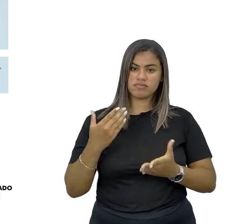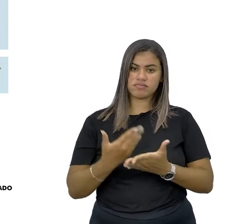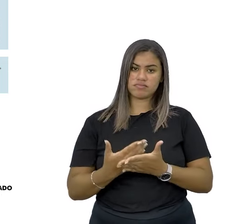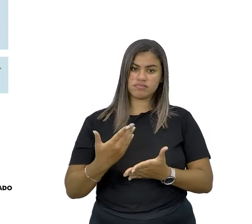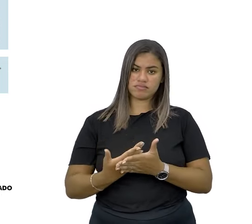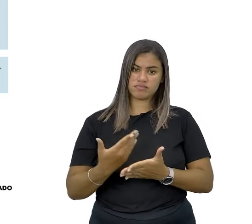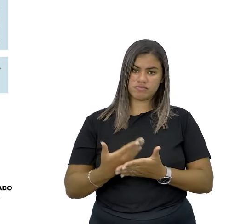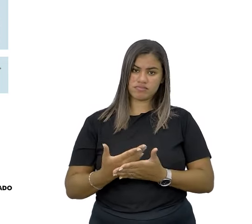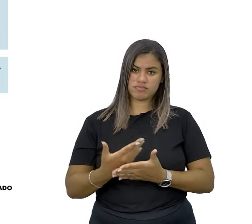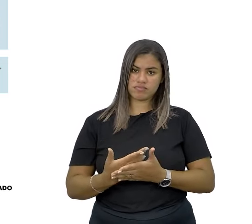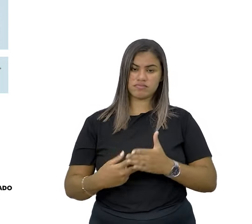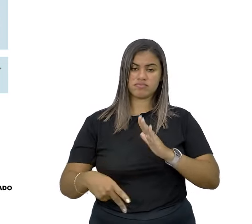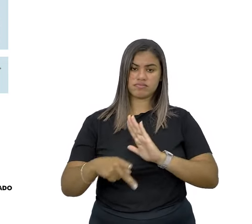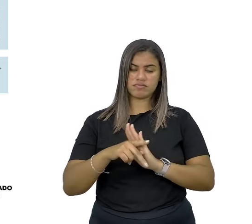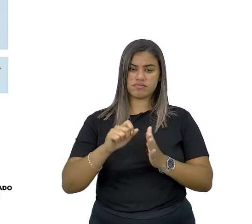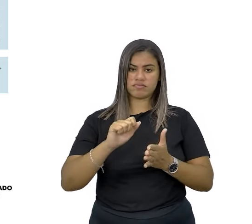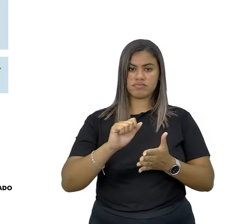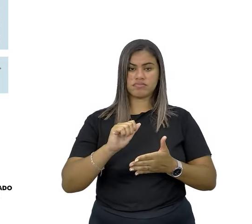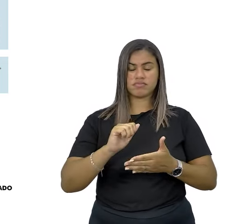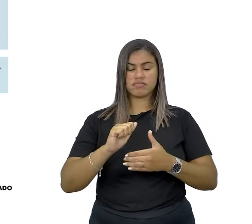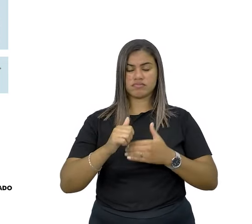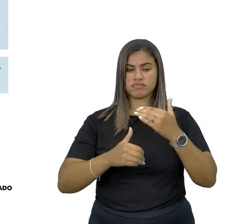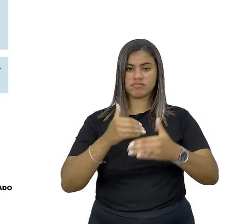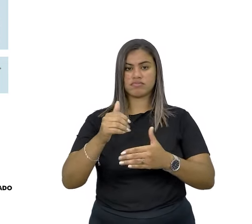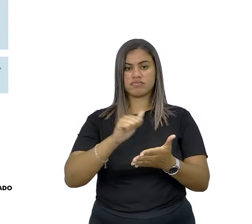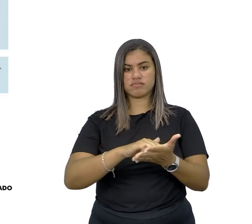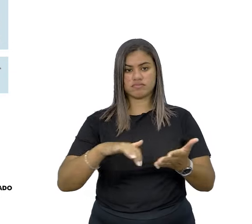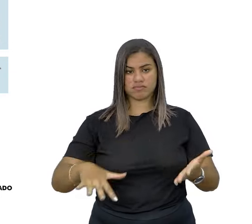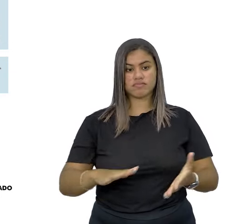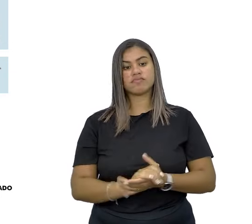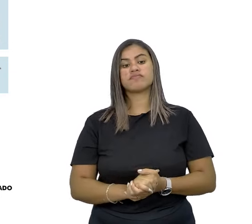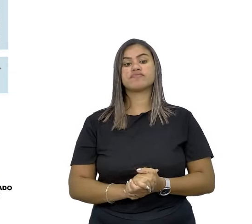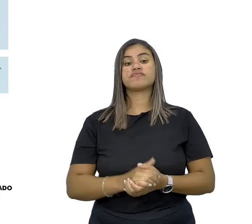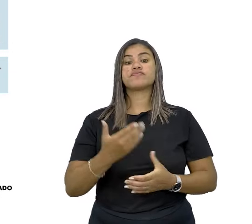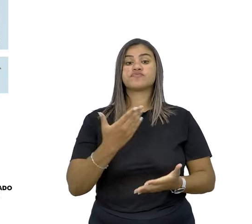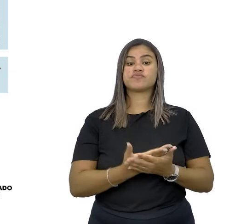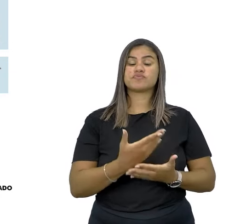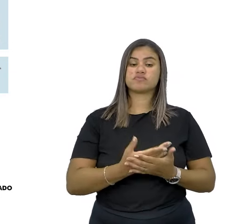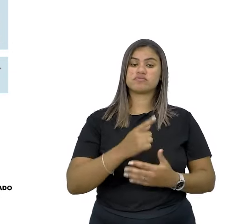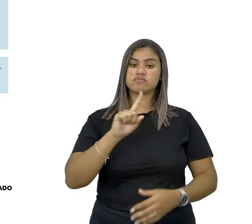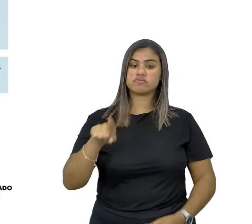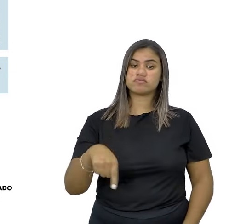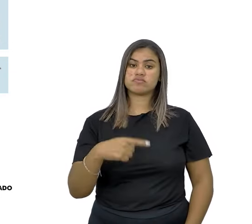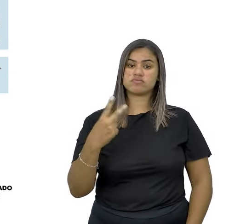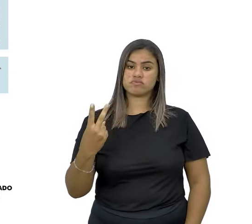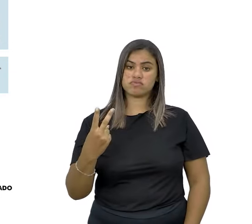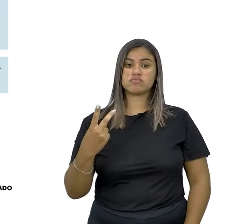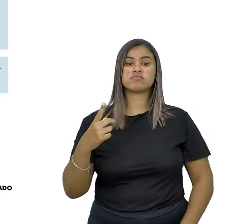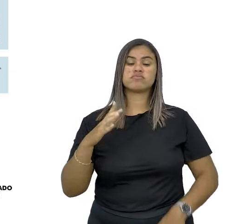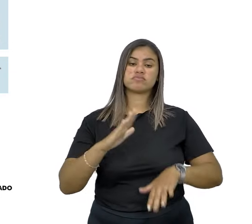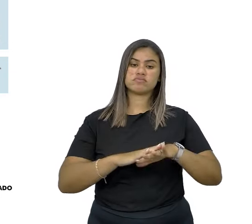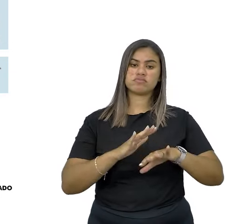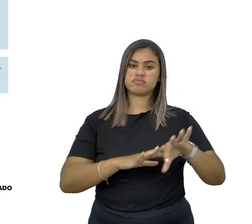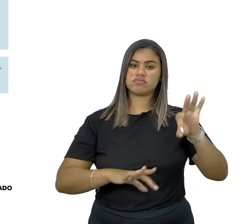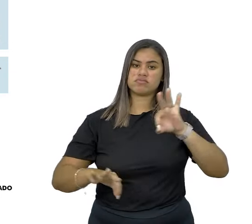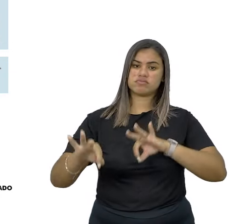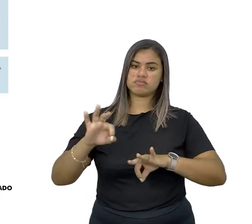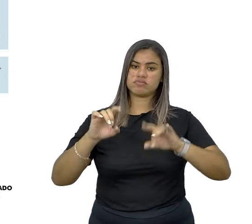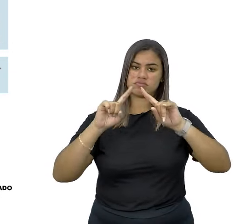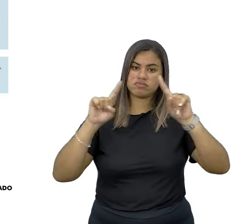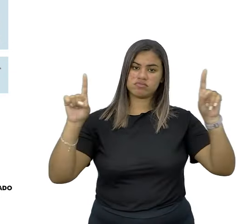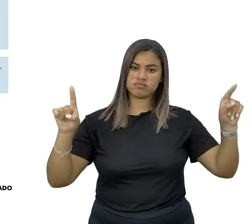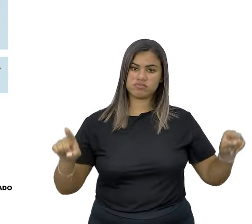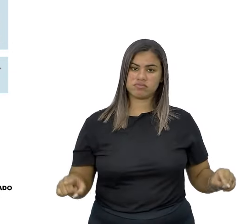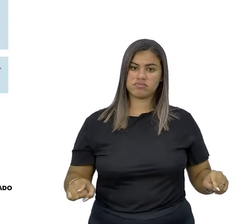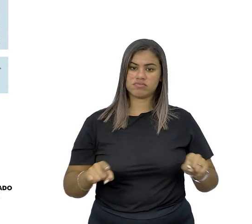iniciais desta sequência de atividades. Olha que legal. Nas aulas 1 e 2, teve a confecção, a elaboração de um cartaz